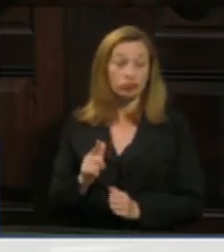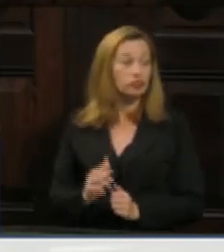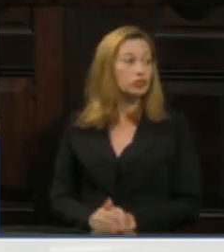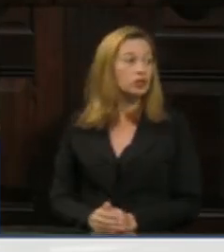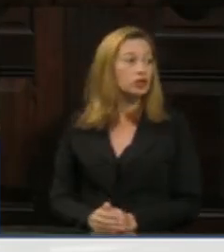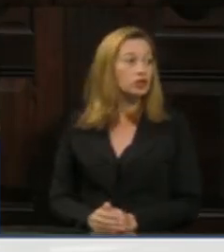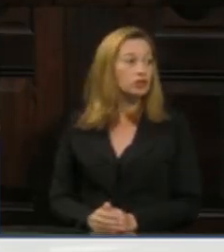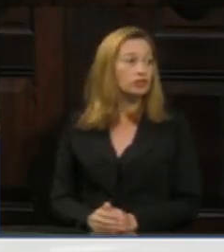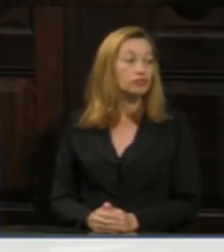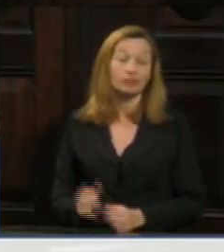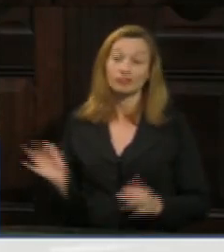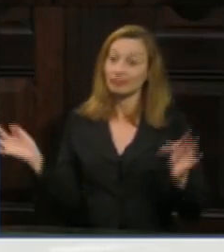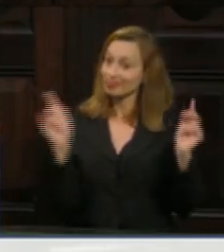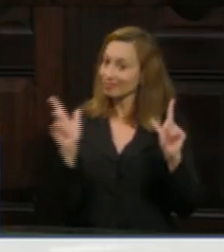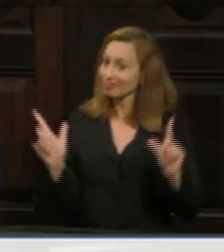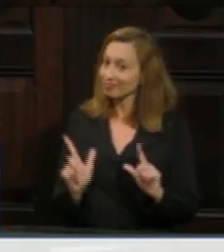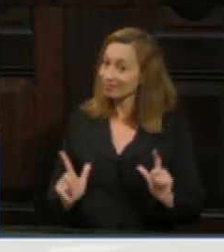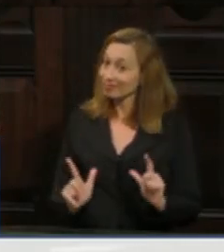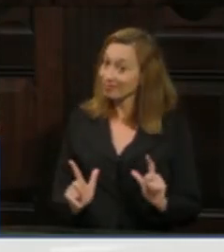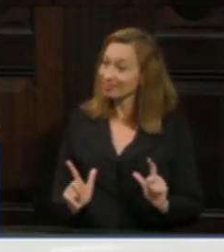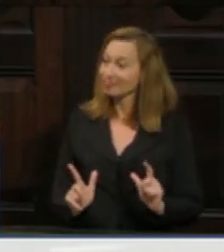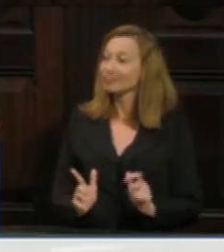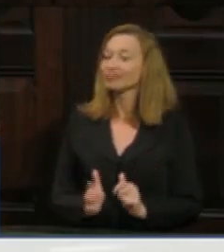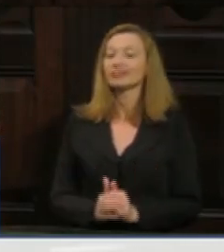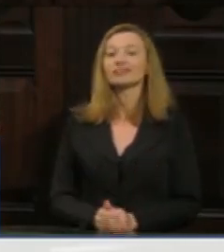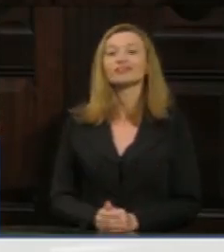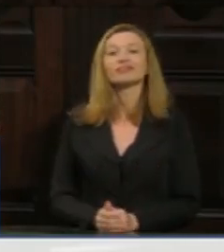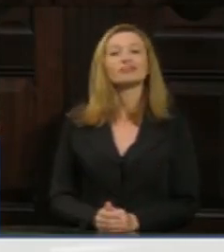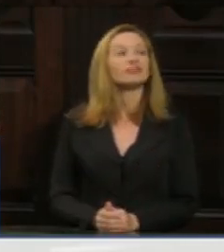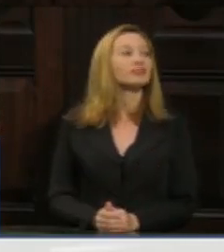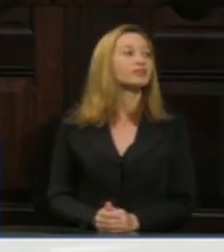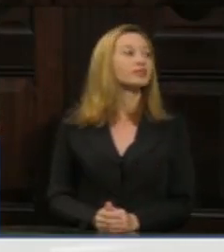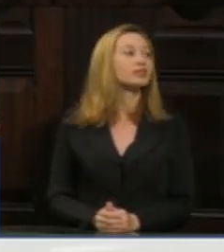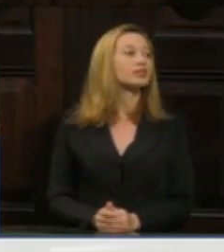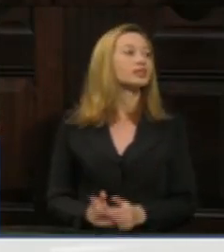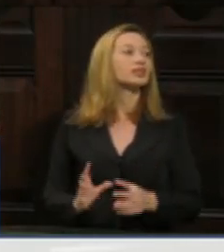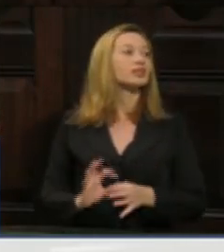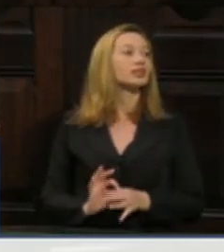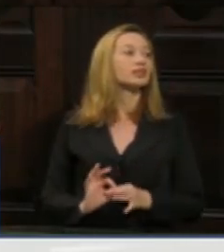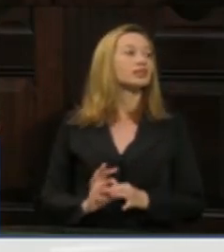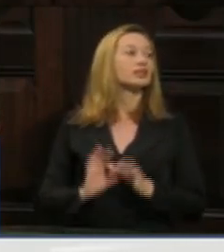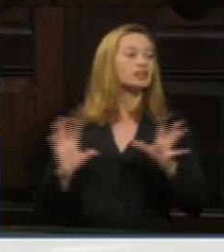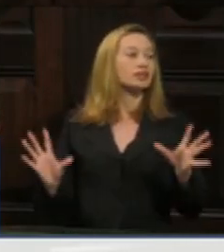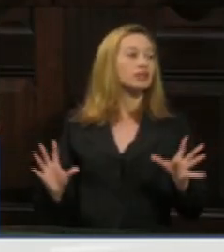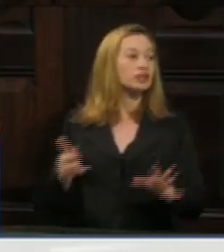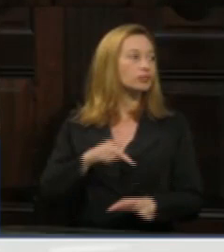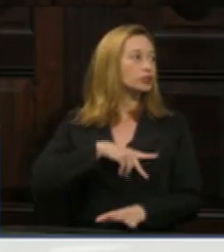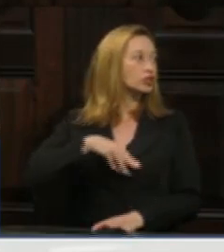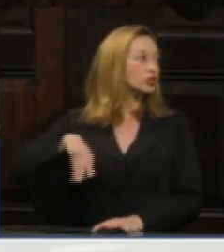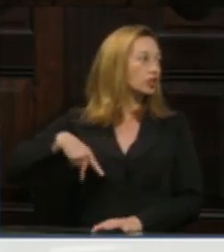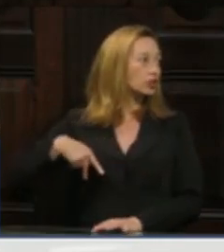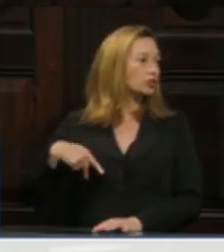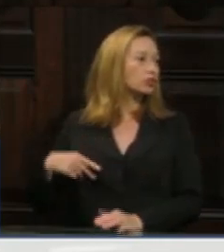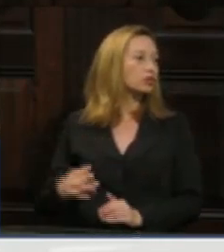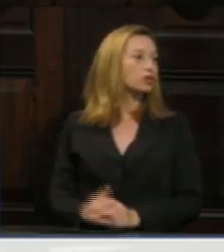através de instituições que têm a responsabilidade da